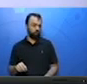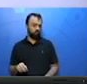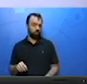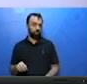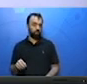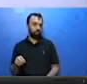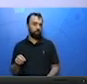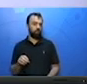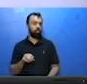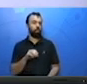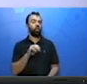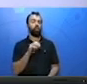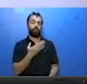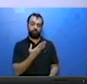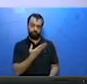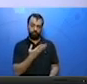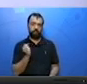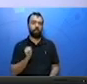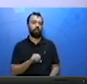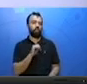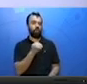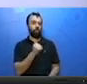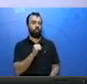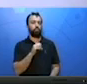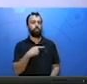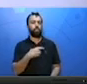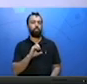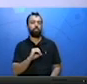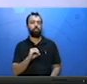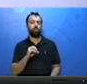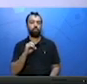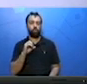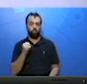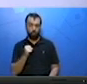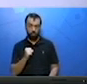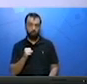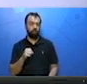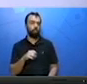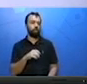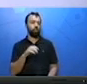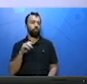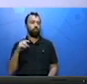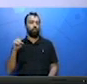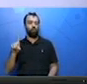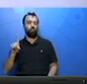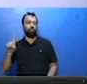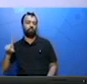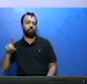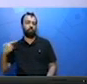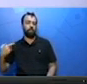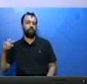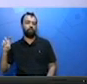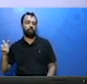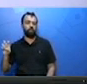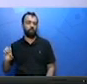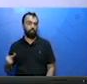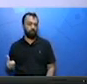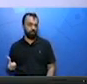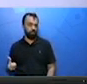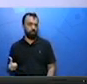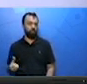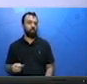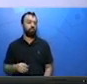Então, 8 menos 0 dá 8, 11 menos 5 dá 6. 8 ao quadrado é 8 vezes